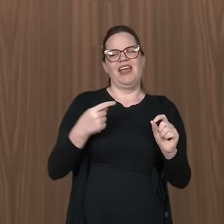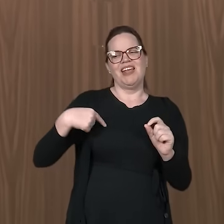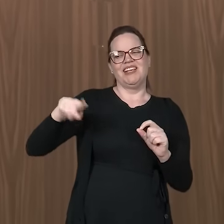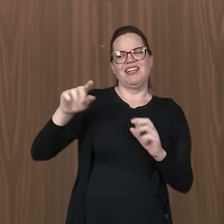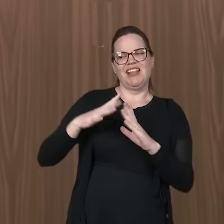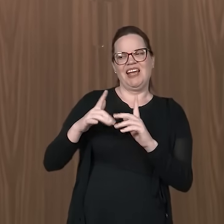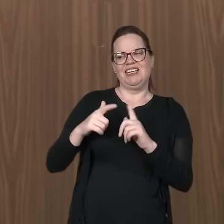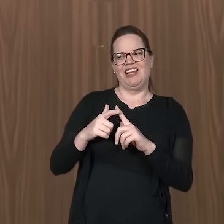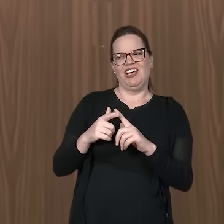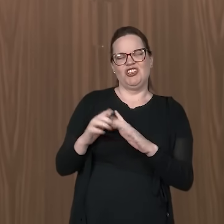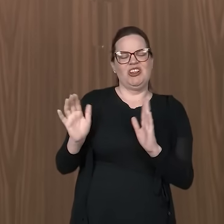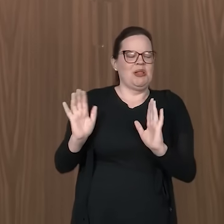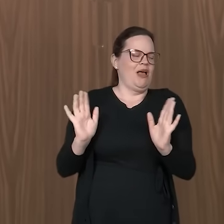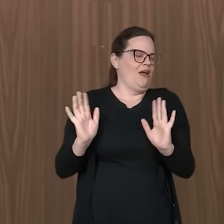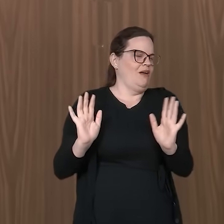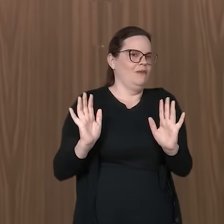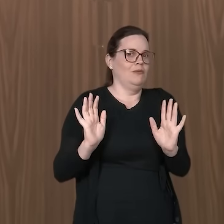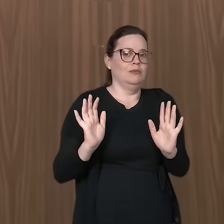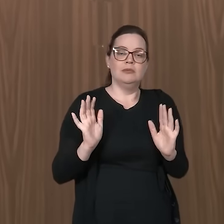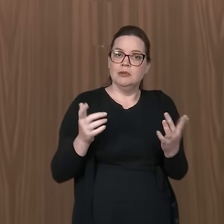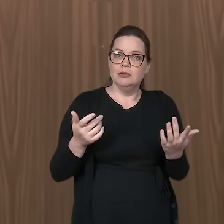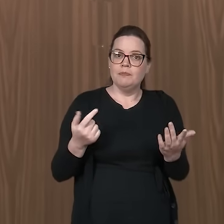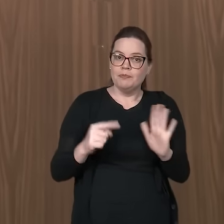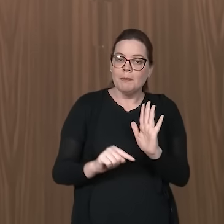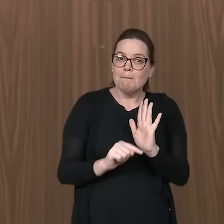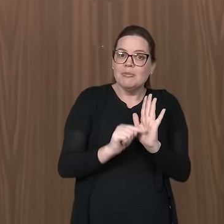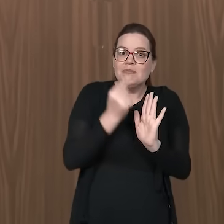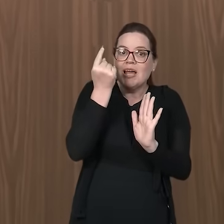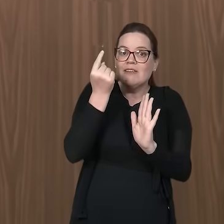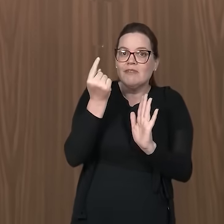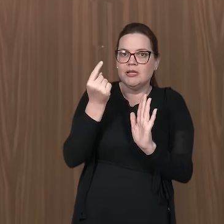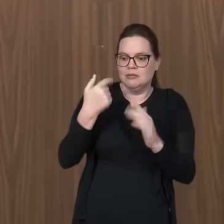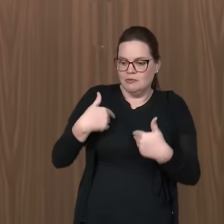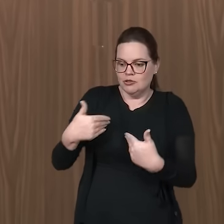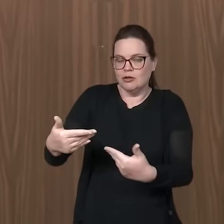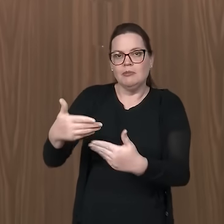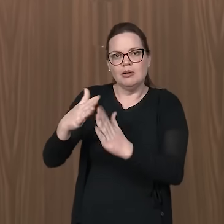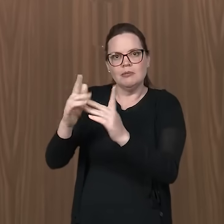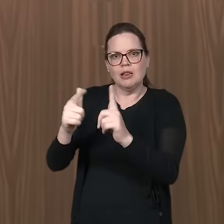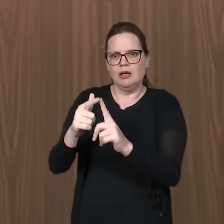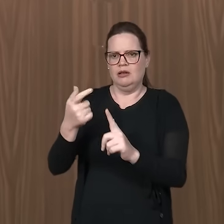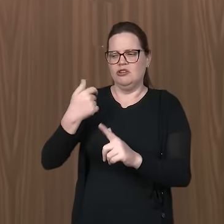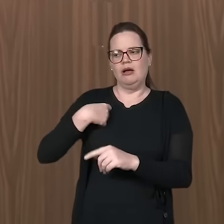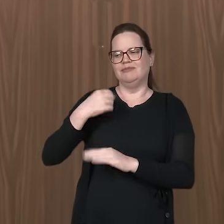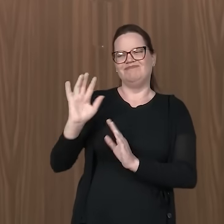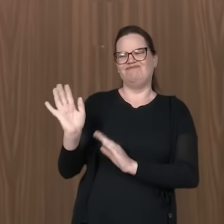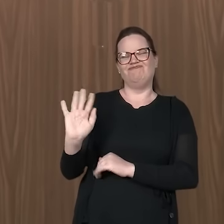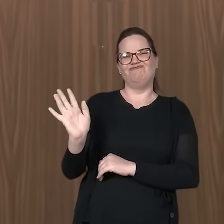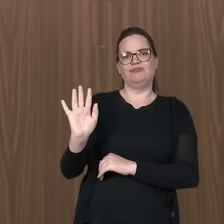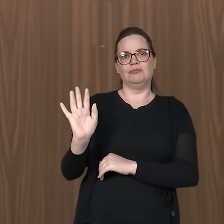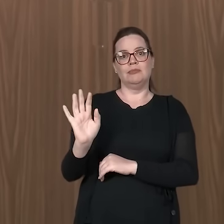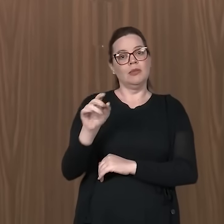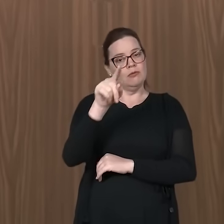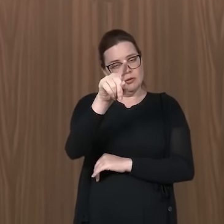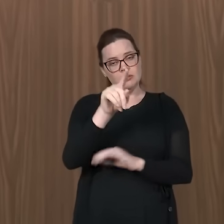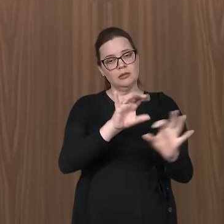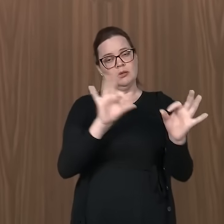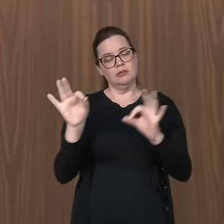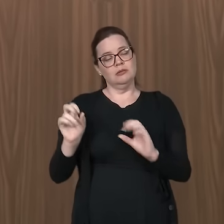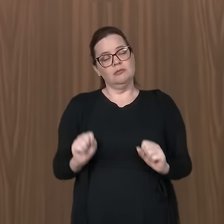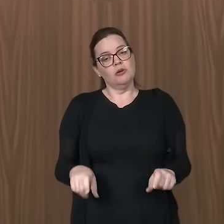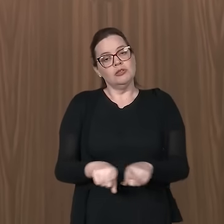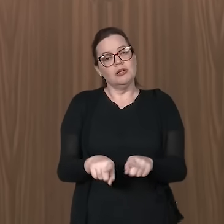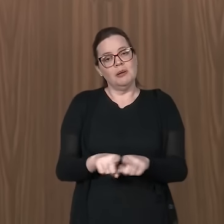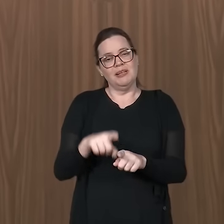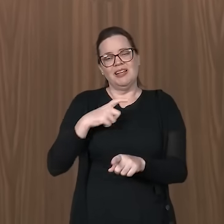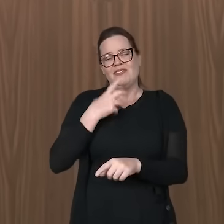Jesus. Eu rejeitei a primeira aproximação, muitos talvez que estejam agora nos ouvindo também tenham